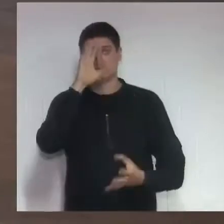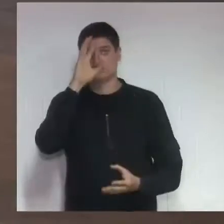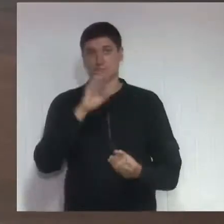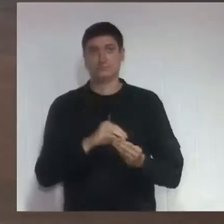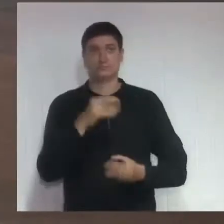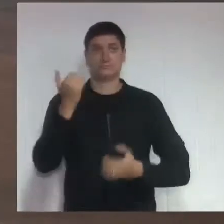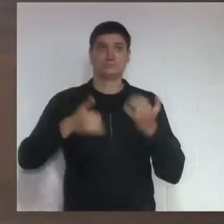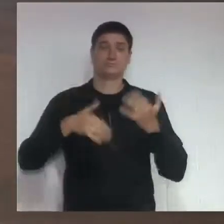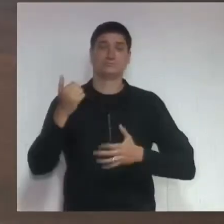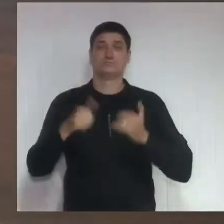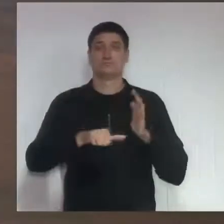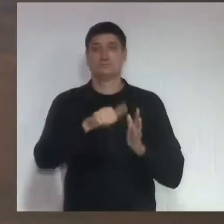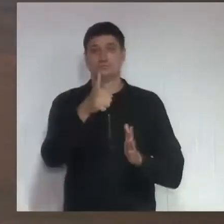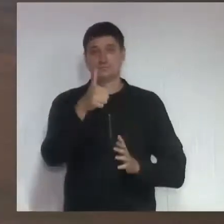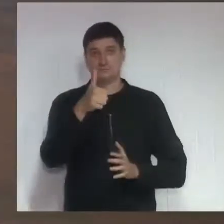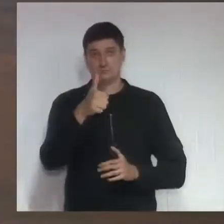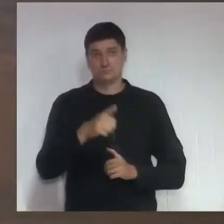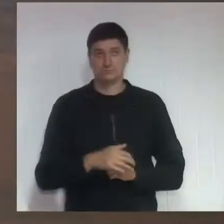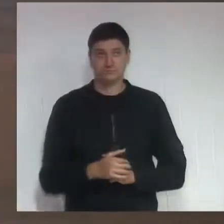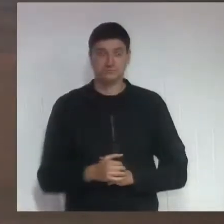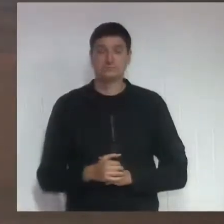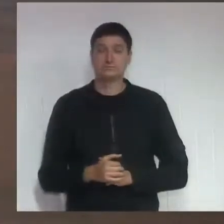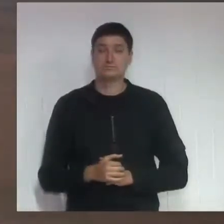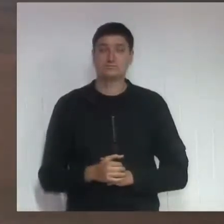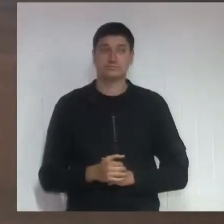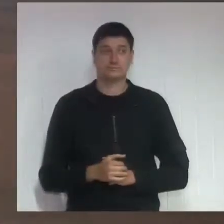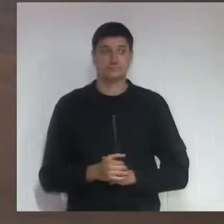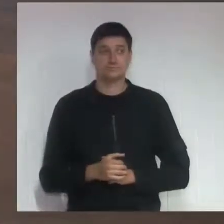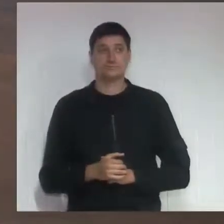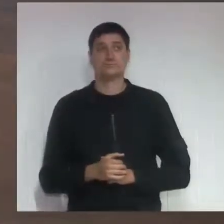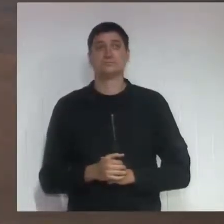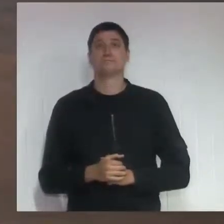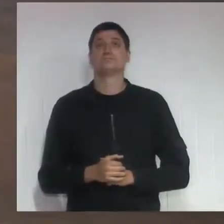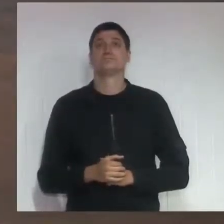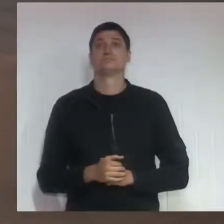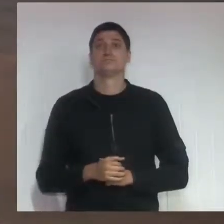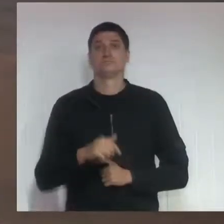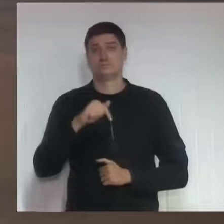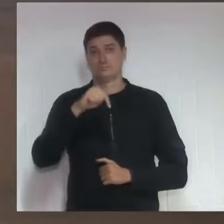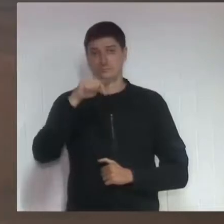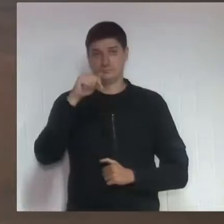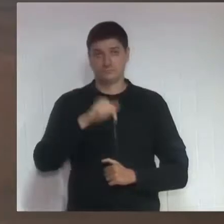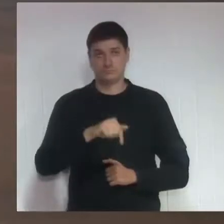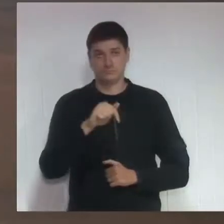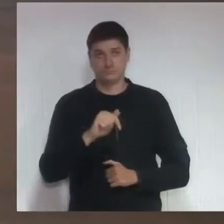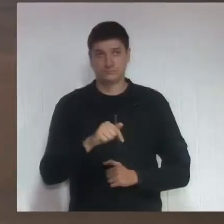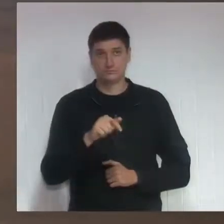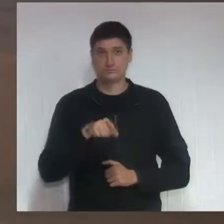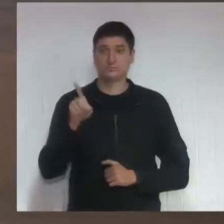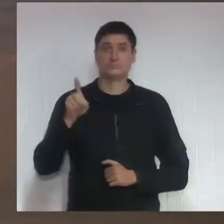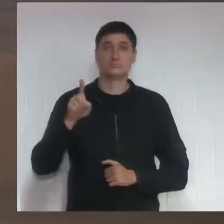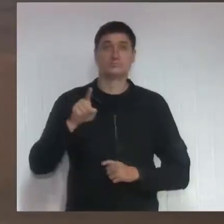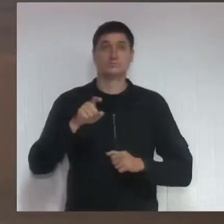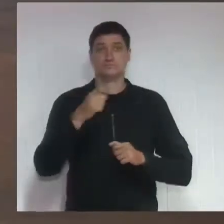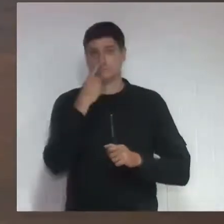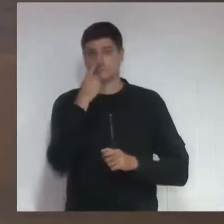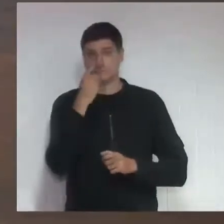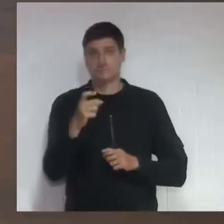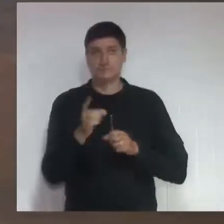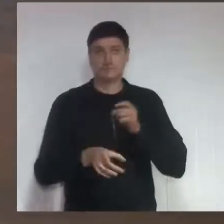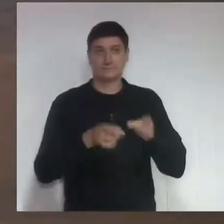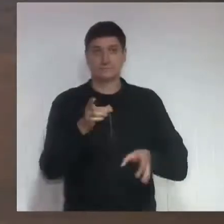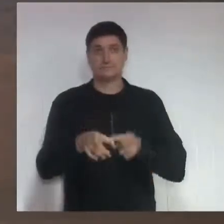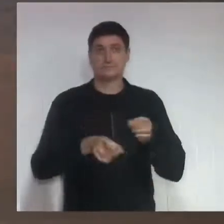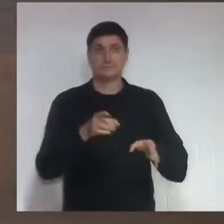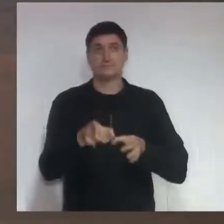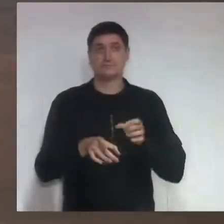Primeiro, se a gente conseguir utilizar a destinação correta dos resíduos sólidos, seguindo a